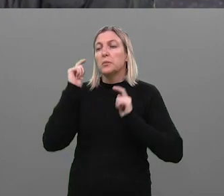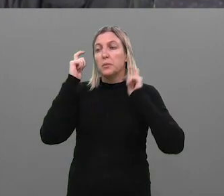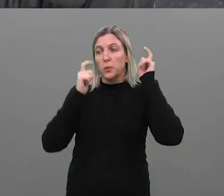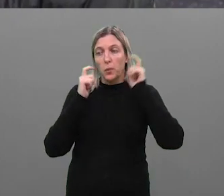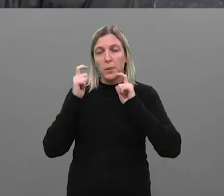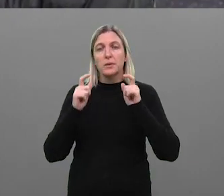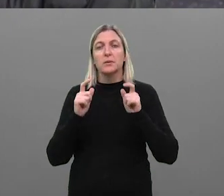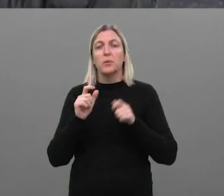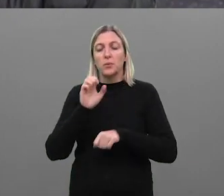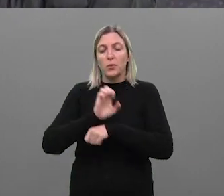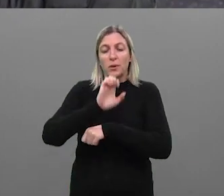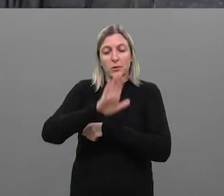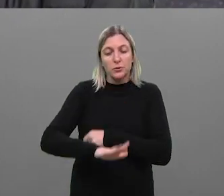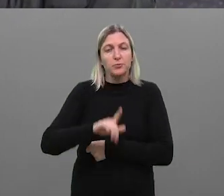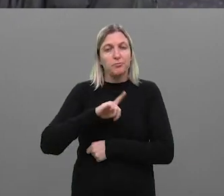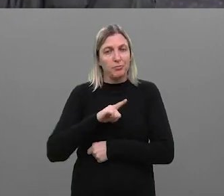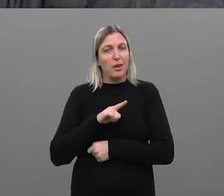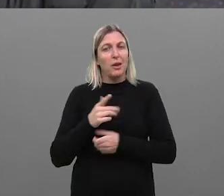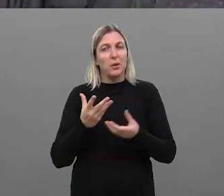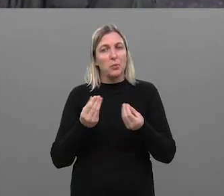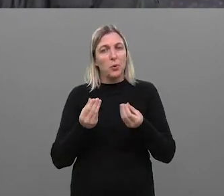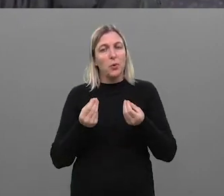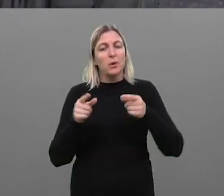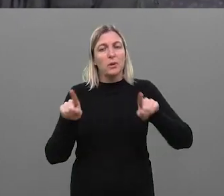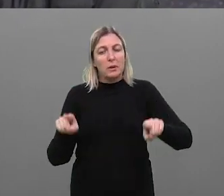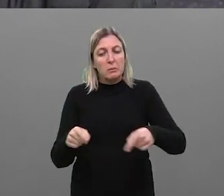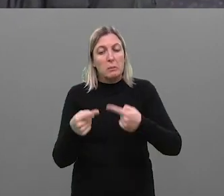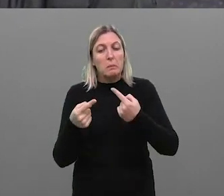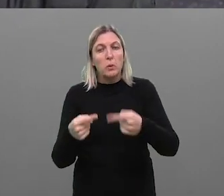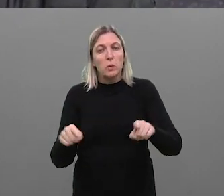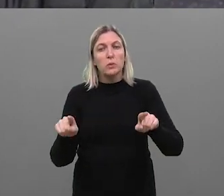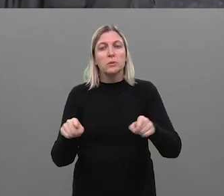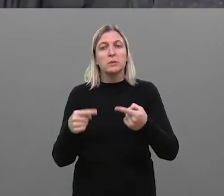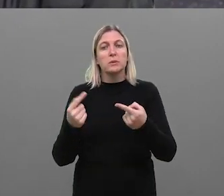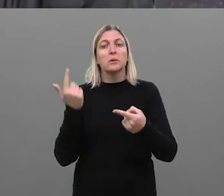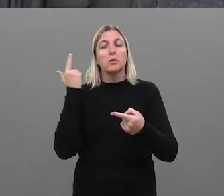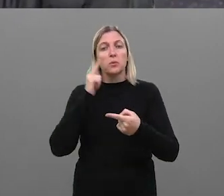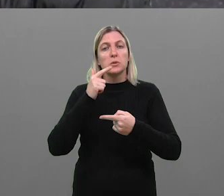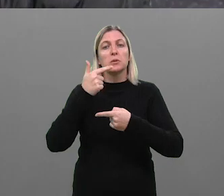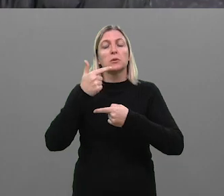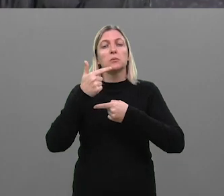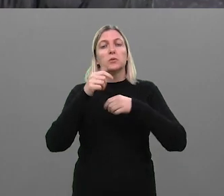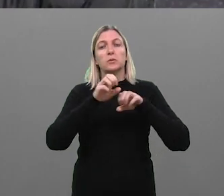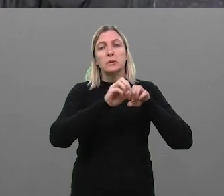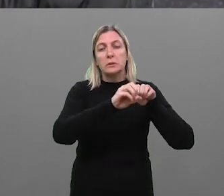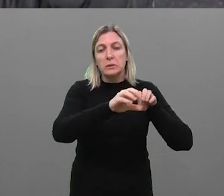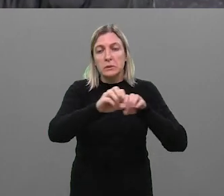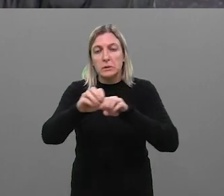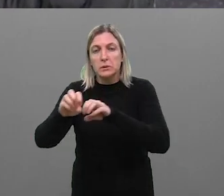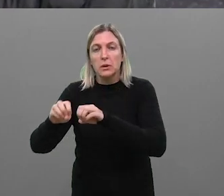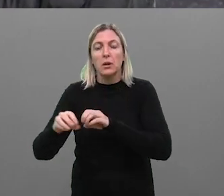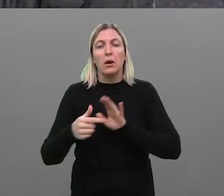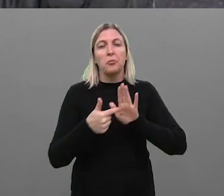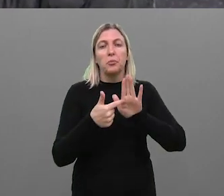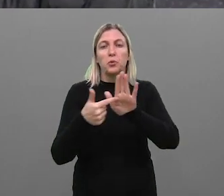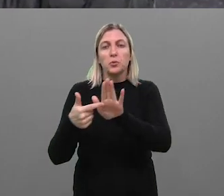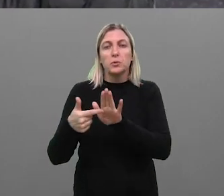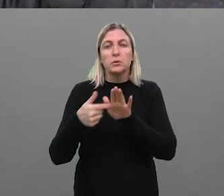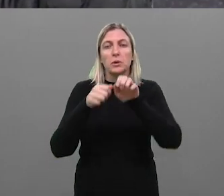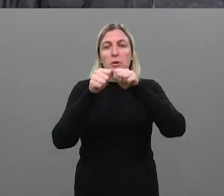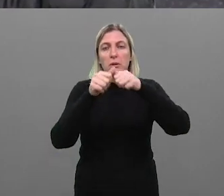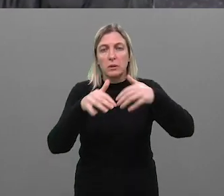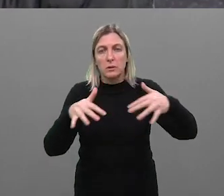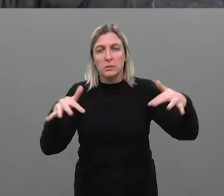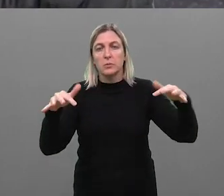temos uma uma produção relevante estamos conseguindo transmitir e ter uma certa evolução técnica